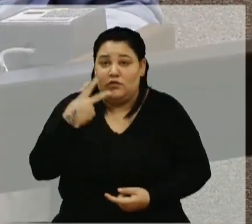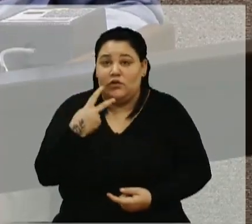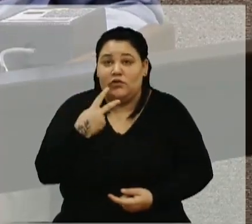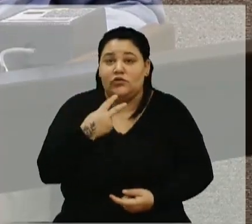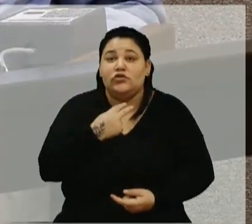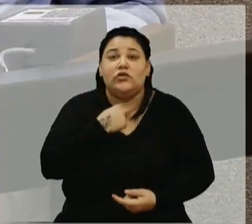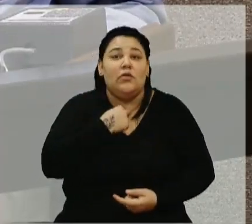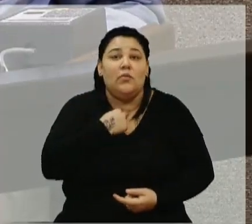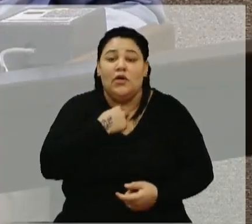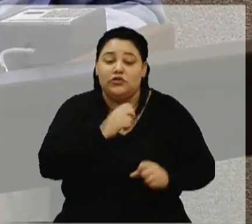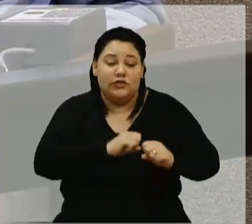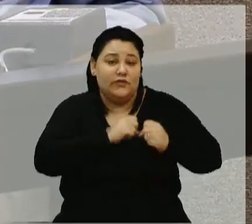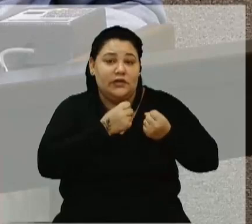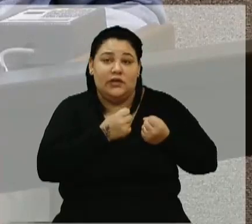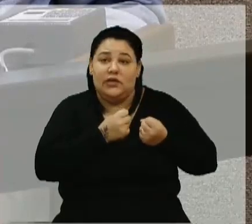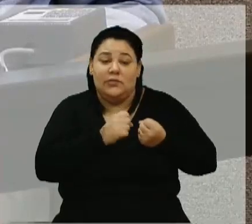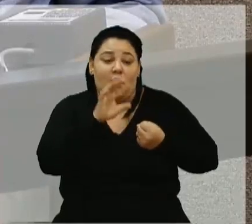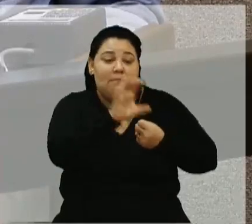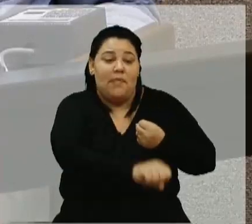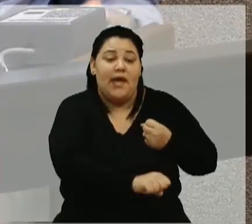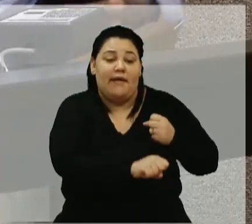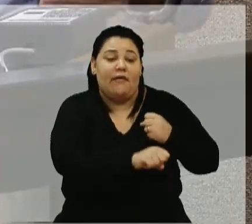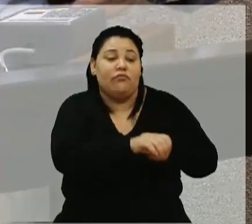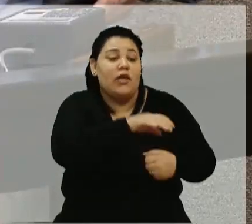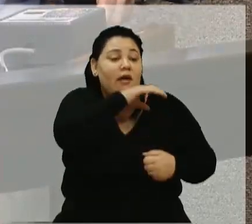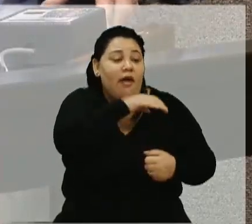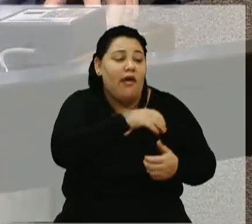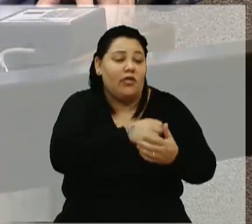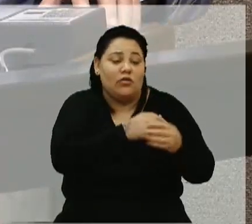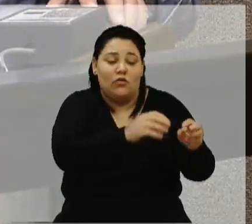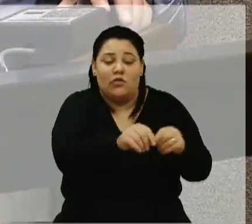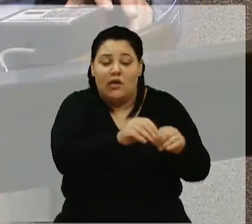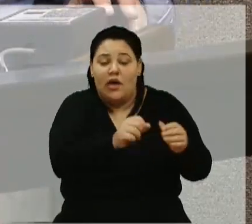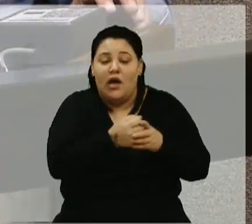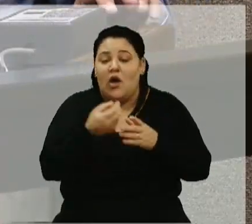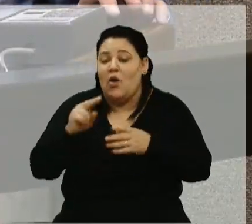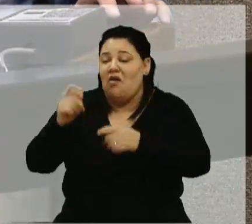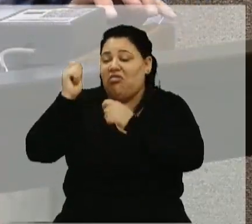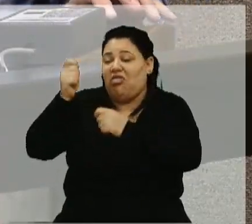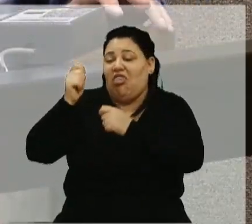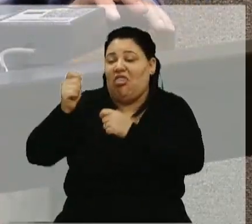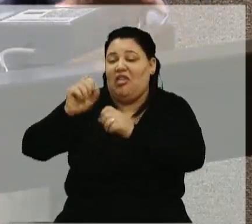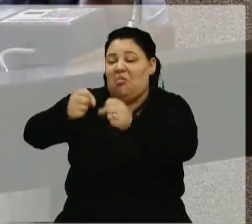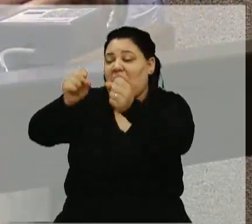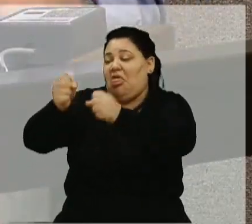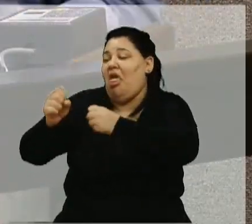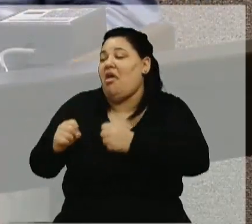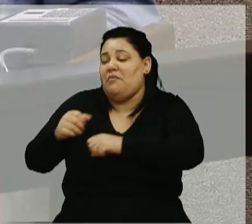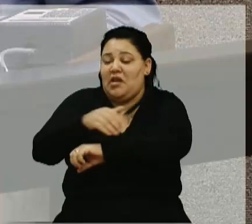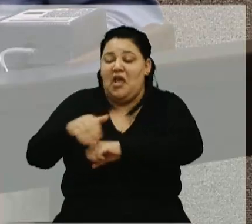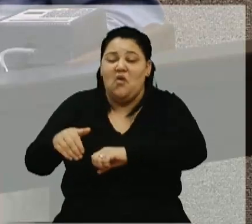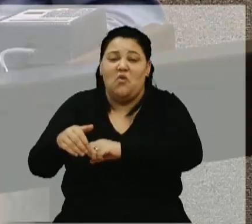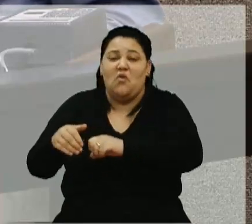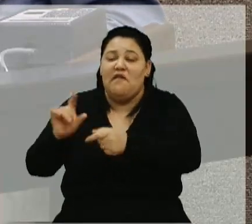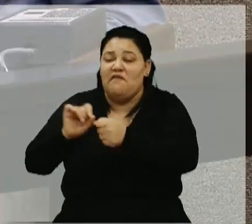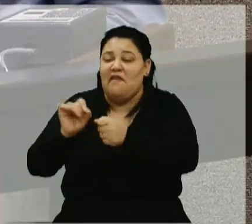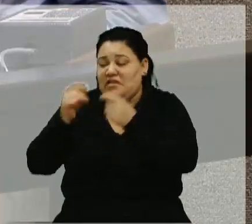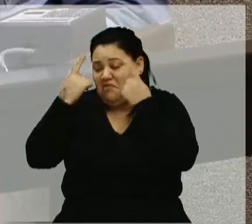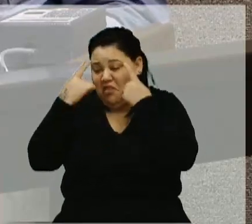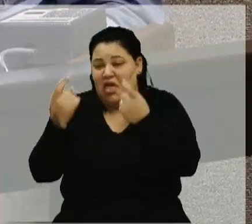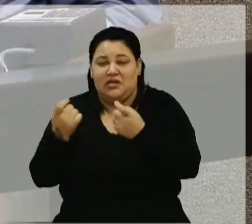defender invasores de terra, a gente não pode defender arruaceiro, baderneiro. Então,